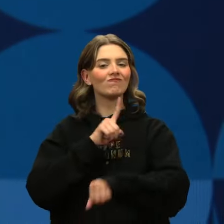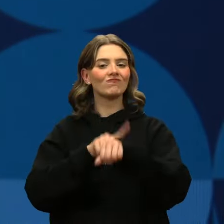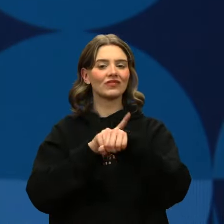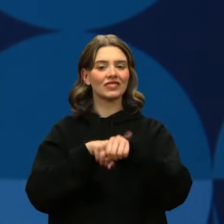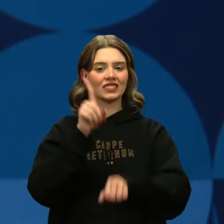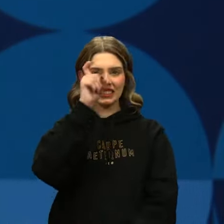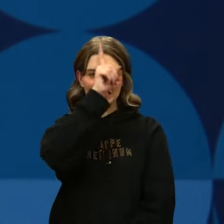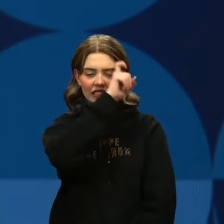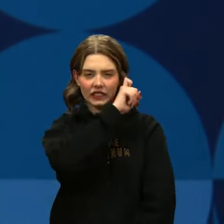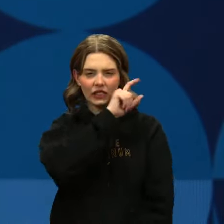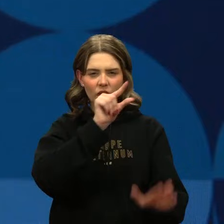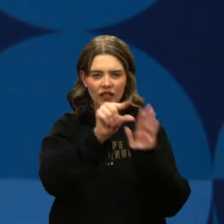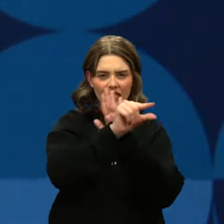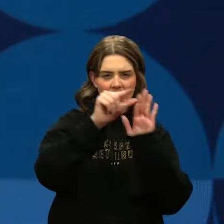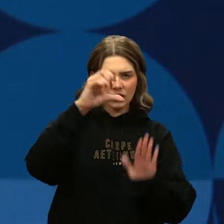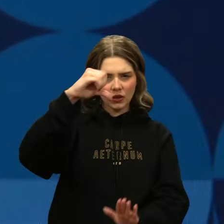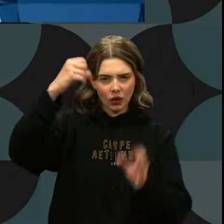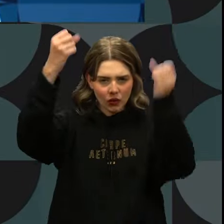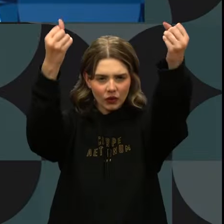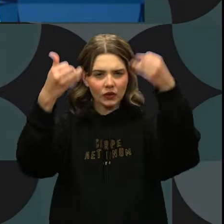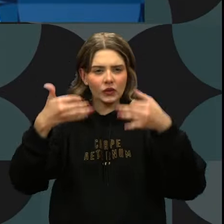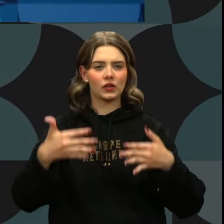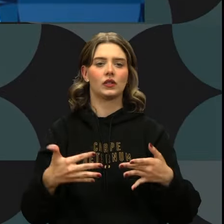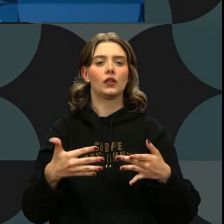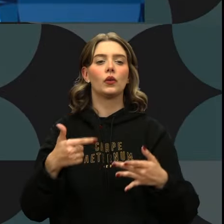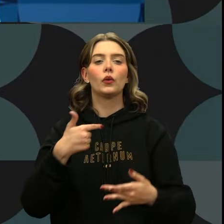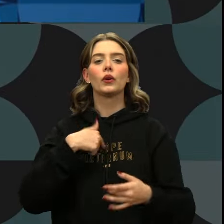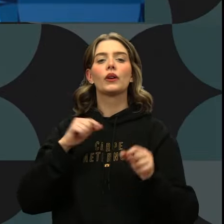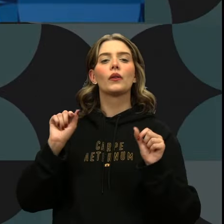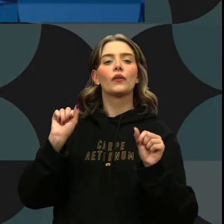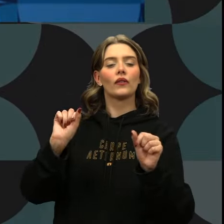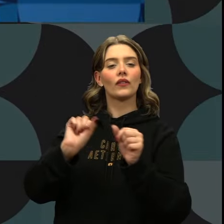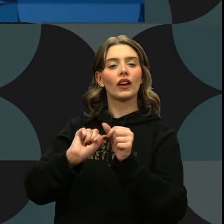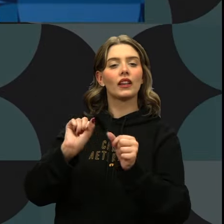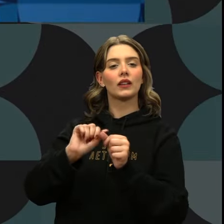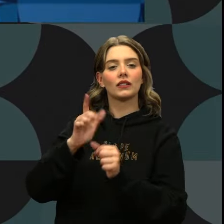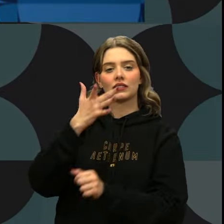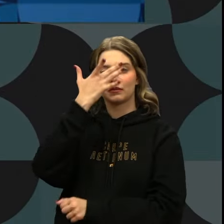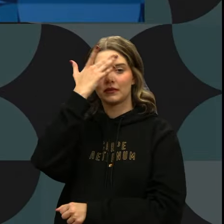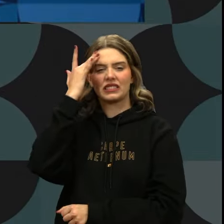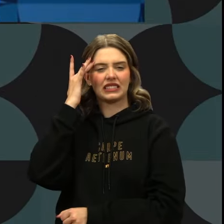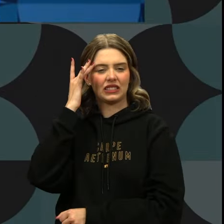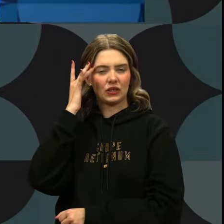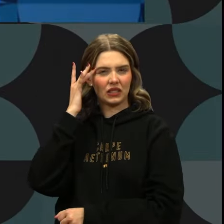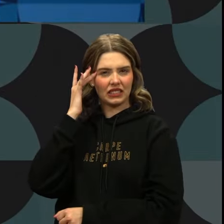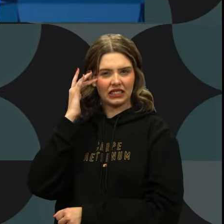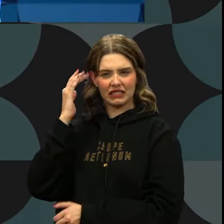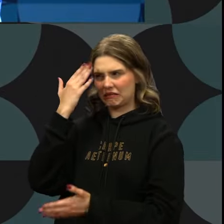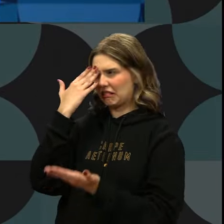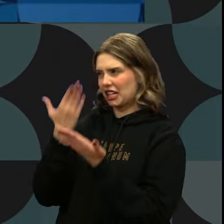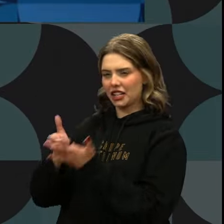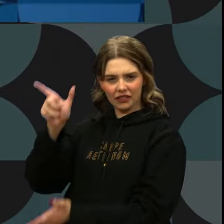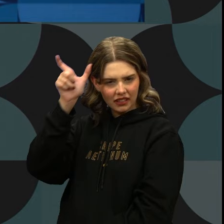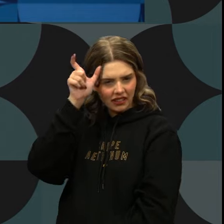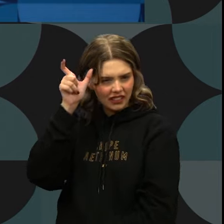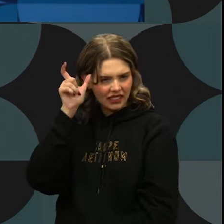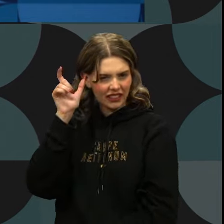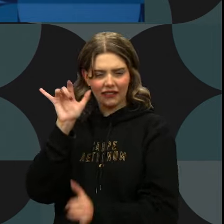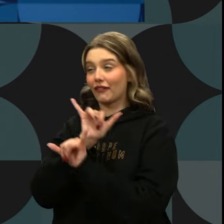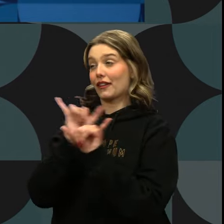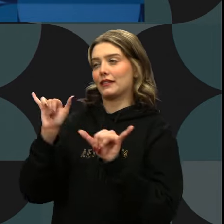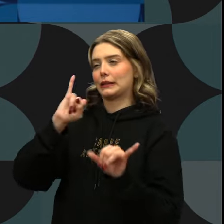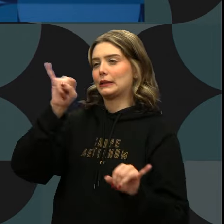Versículo 9 vai dizer: eis o que farei com alguns que são da sinagoga de Satanás, desses que se declaram judeus